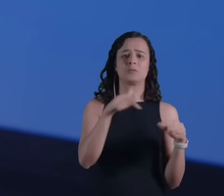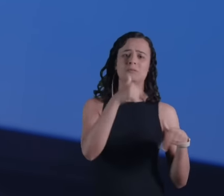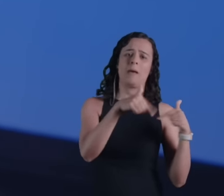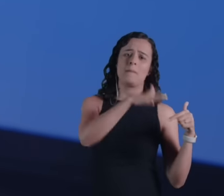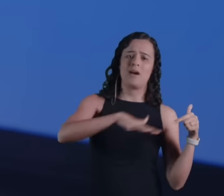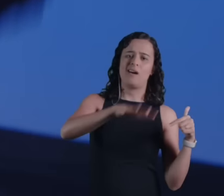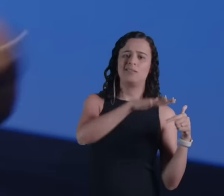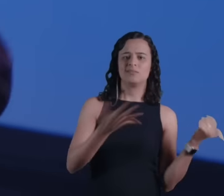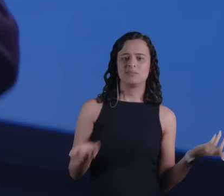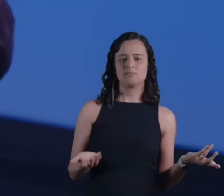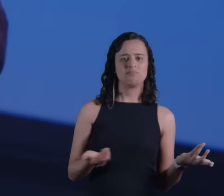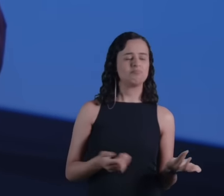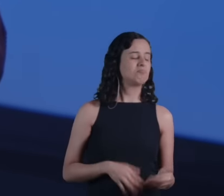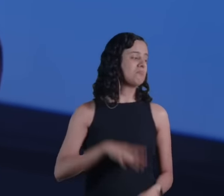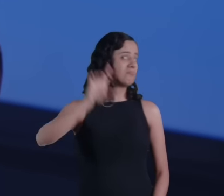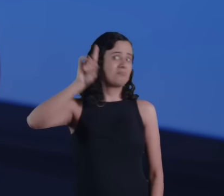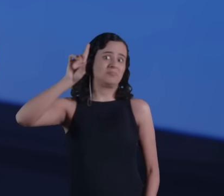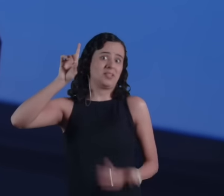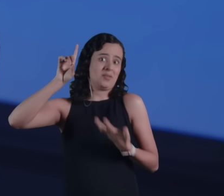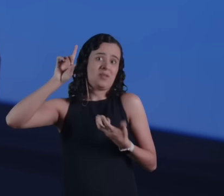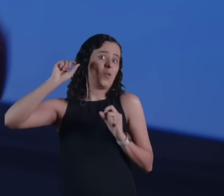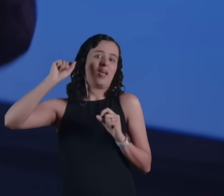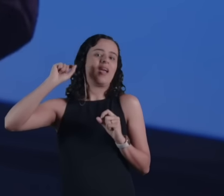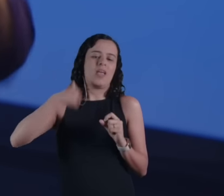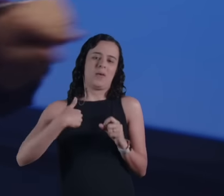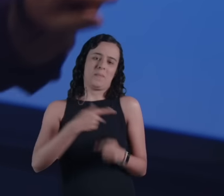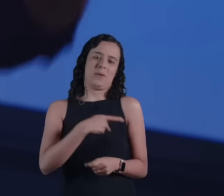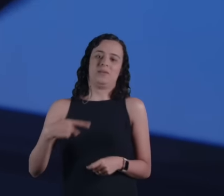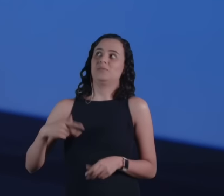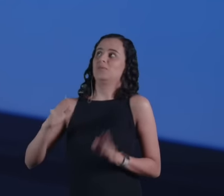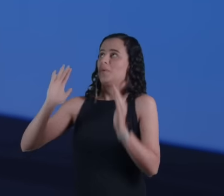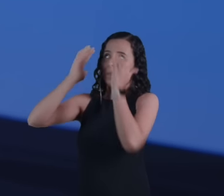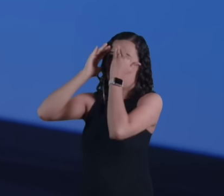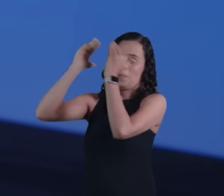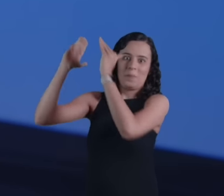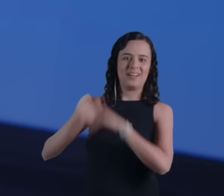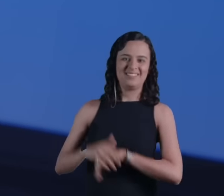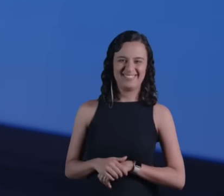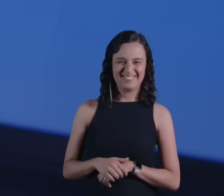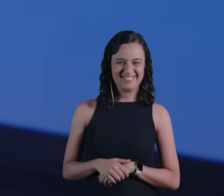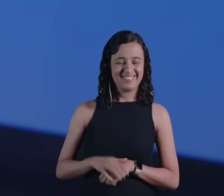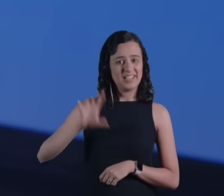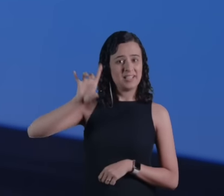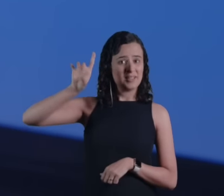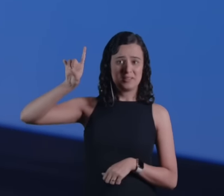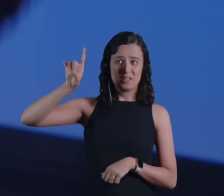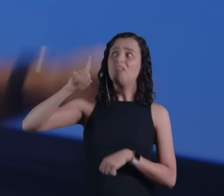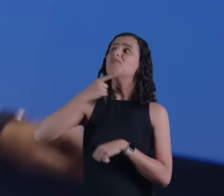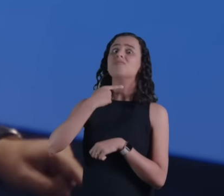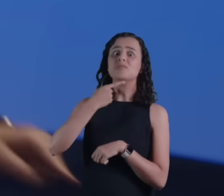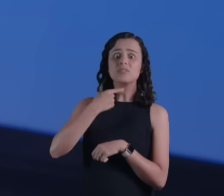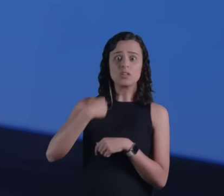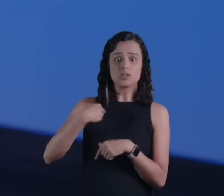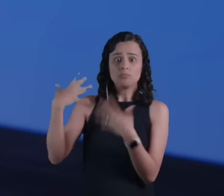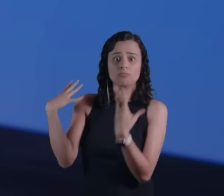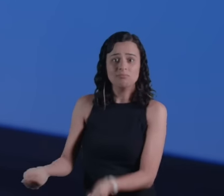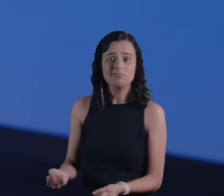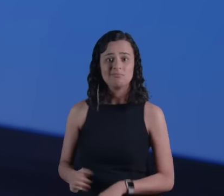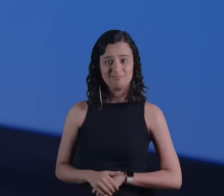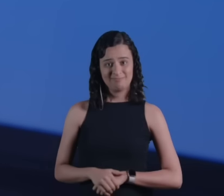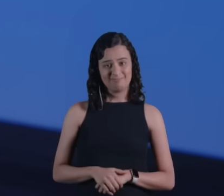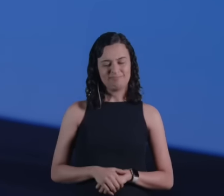pastor. Eu sou dele, então eu sou aquilo que ele quer que eu seja.